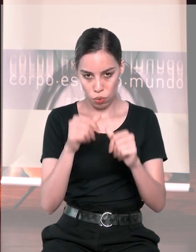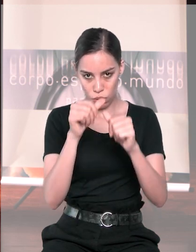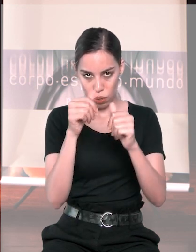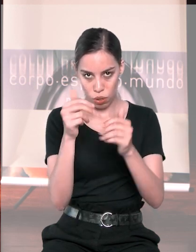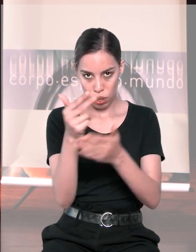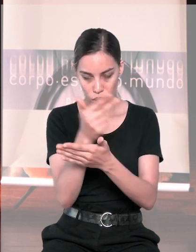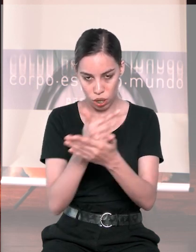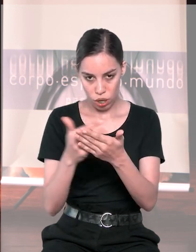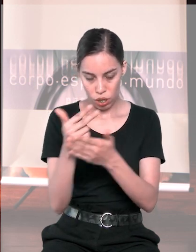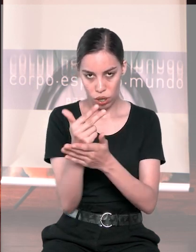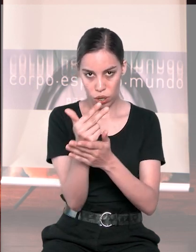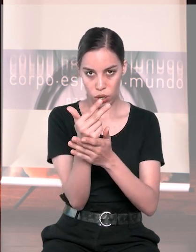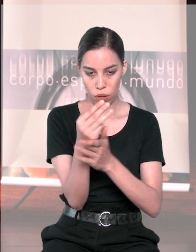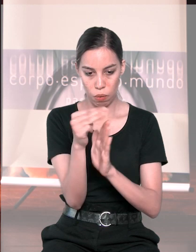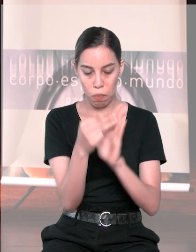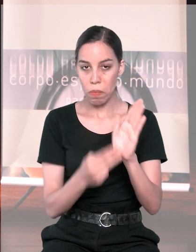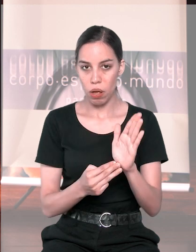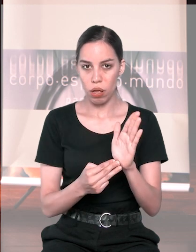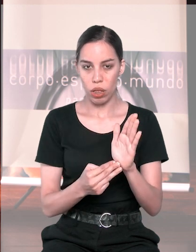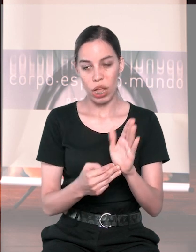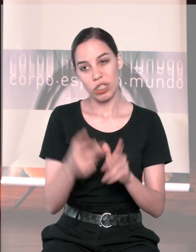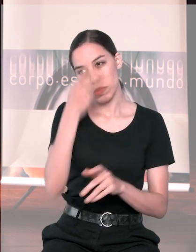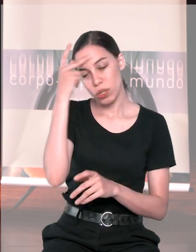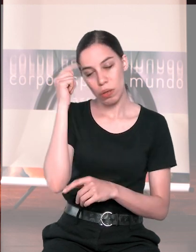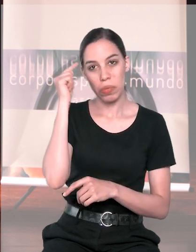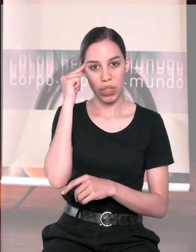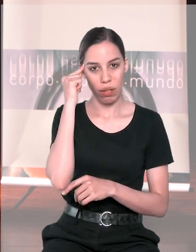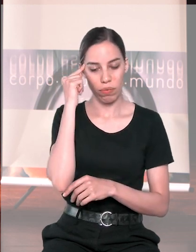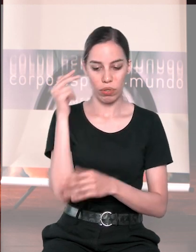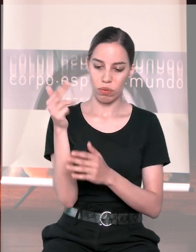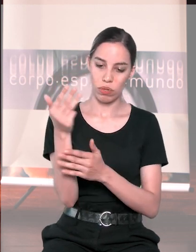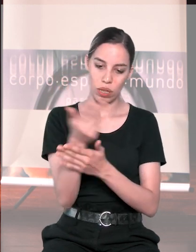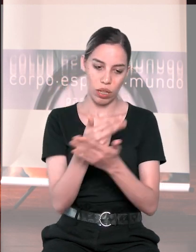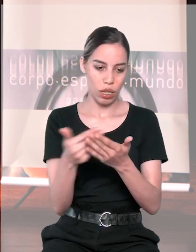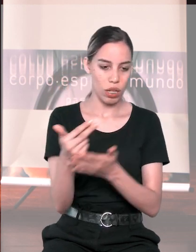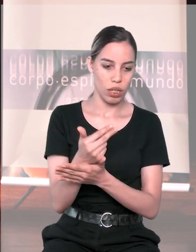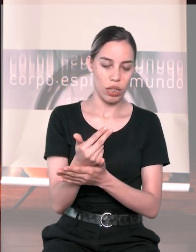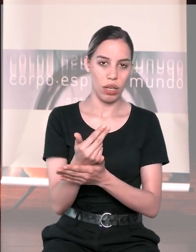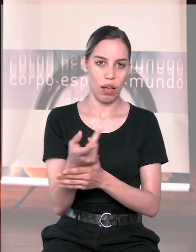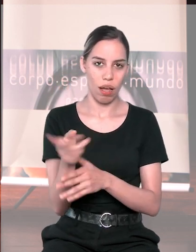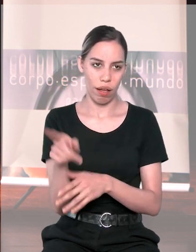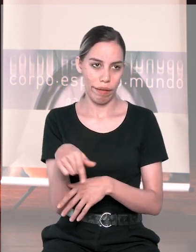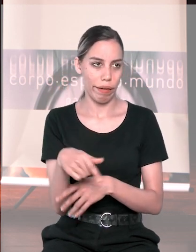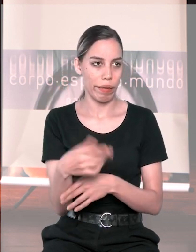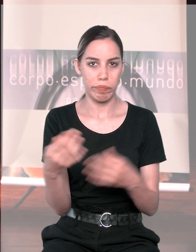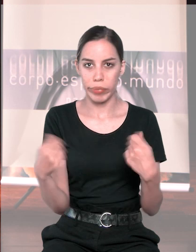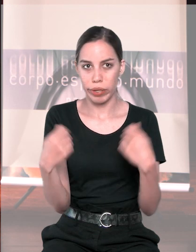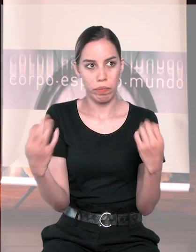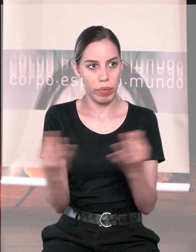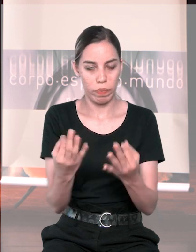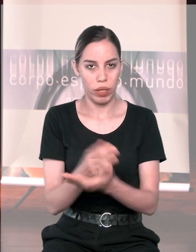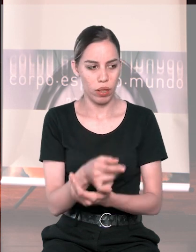Havia, até hoje, né, as pessoas acham que tem que chegar e fazer o desenho perfeito. Né? Leonardo da Vinci era exatamente o contrário. Pelo contrário, o